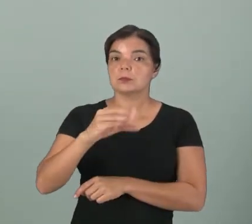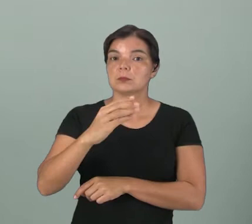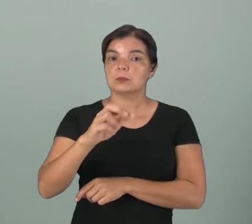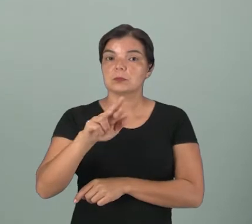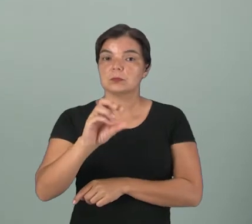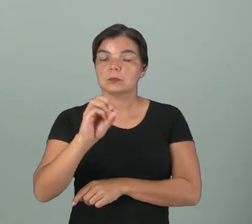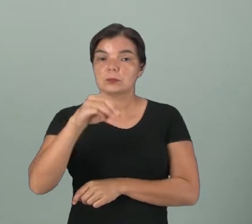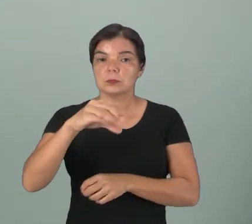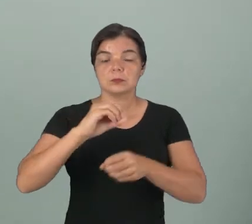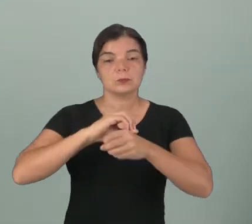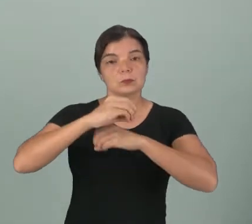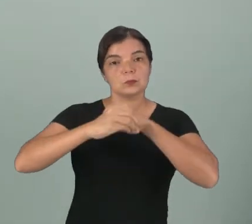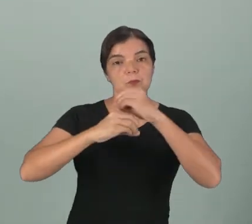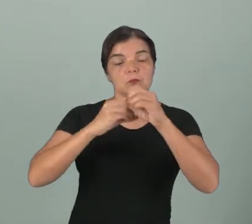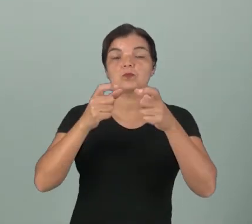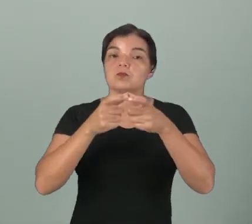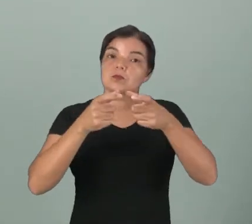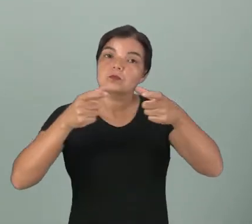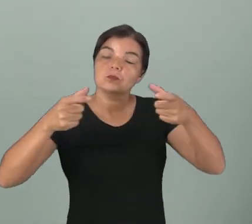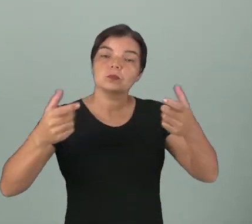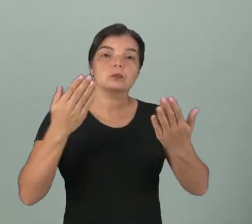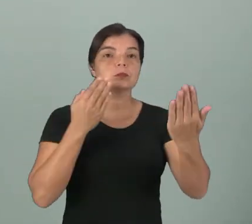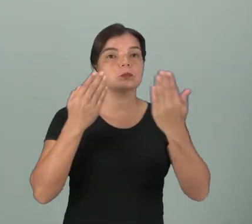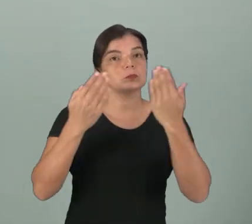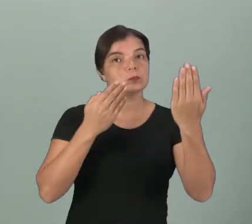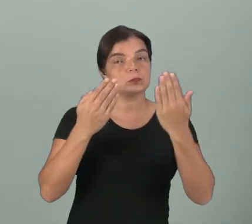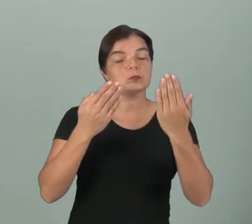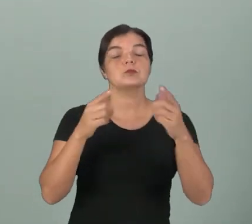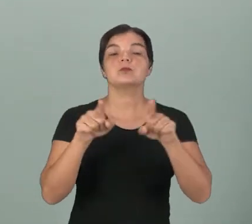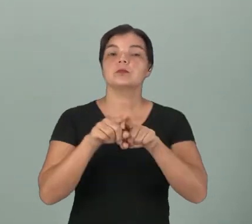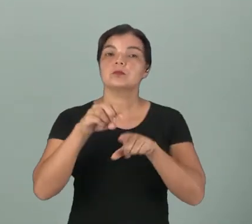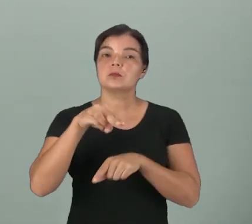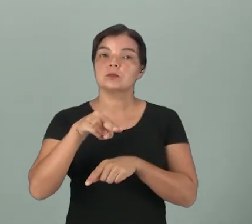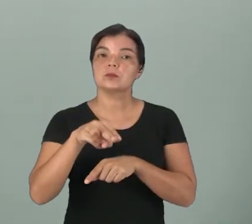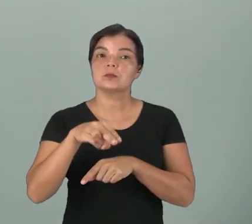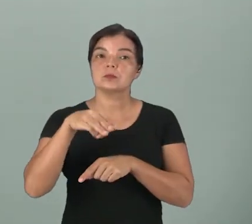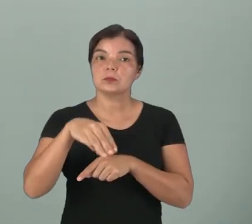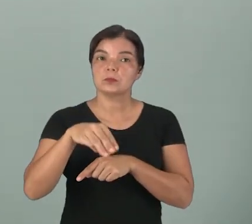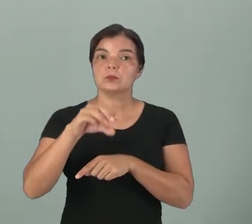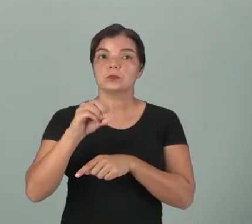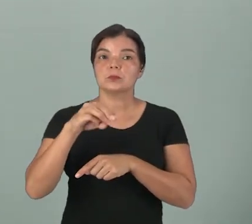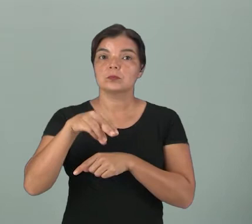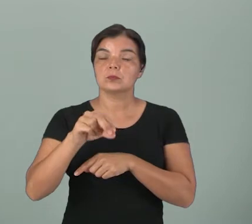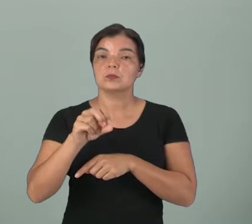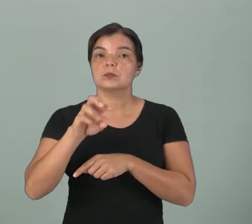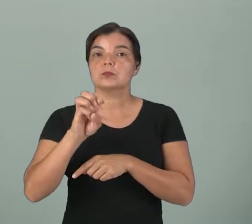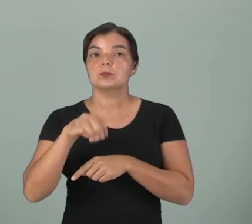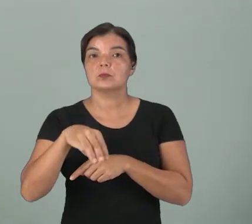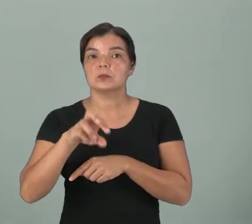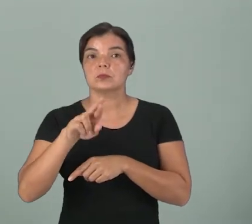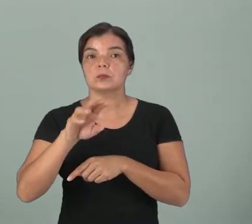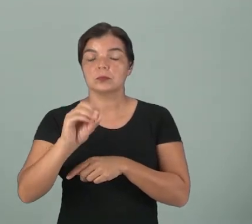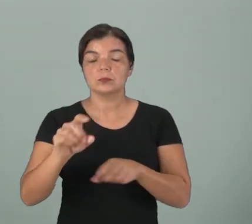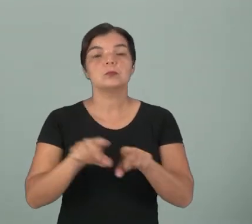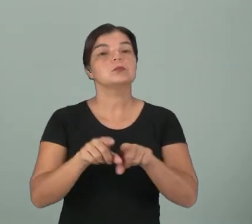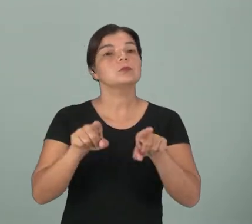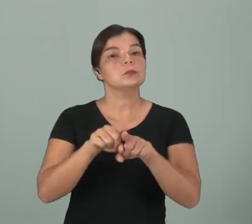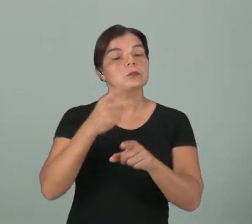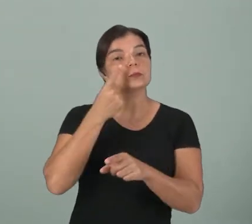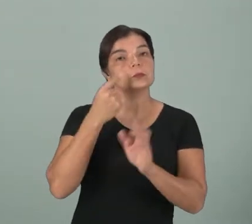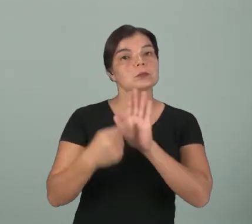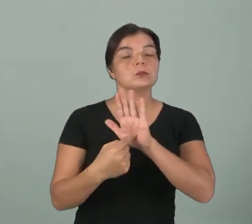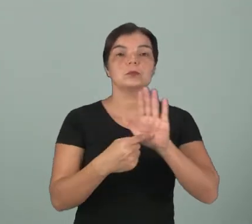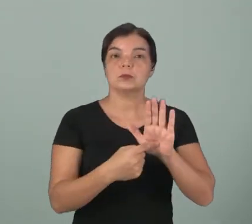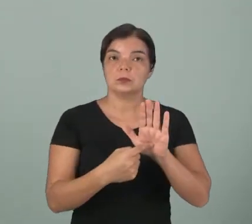e elas são bem grandes quando comparado a esses monômeros e a esses polímeros é também